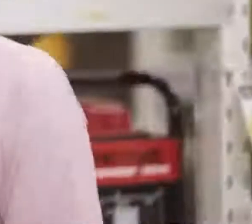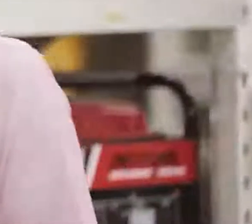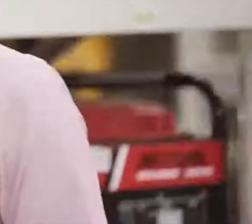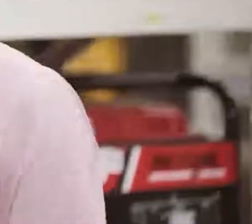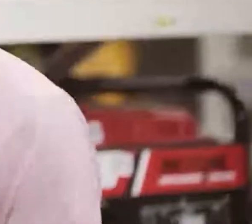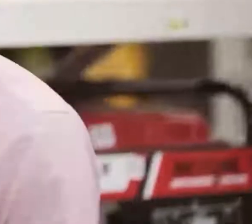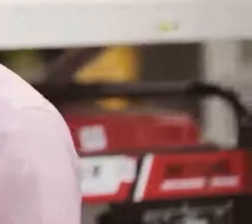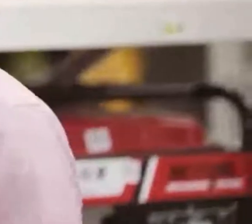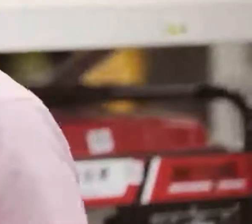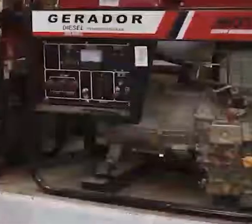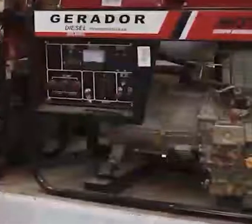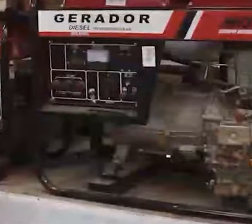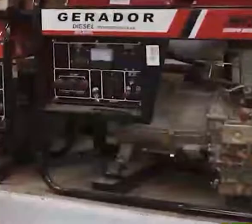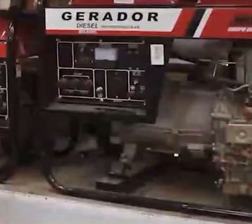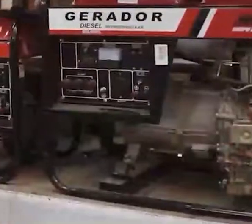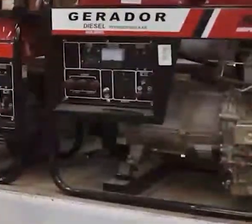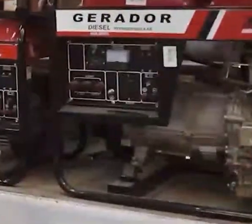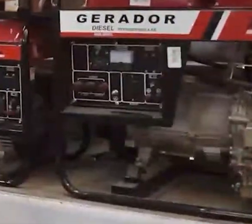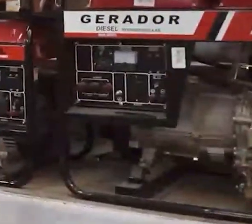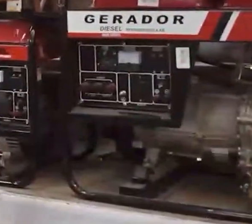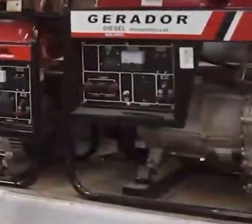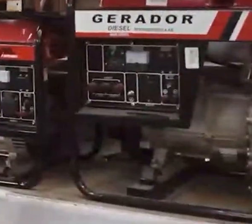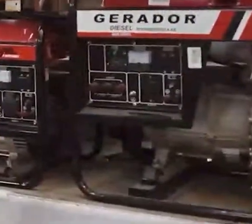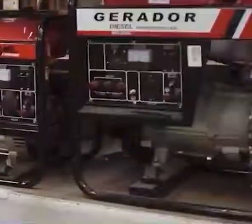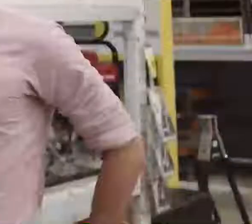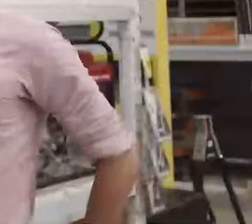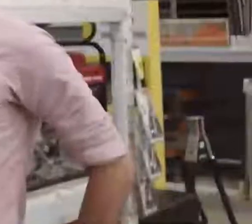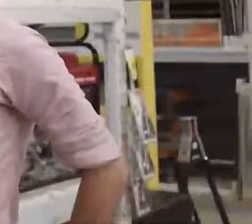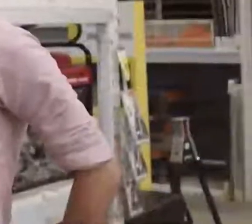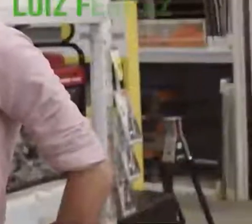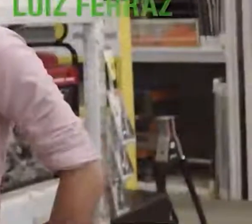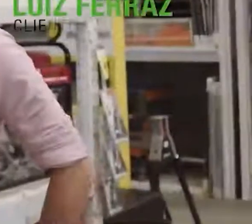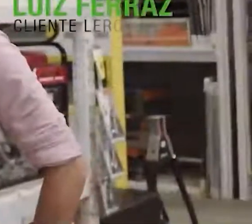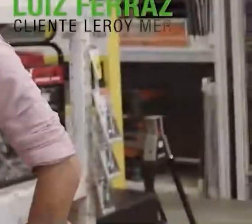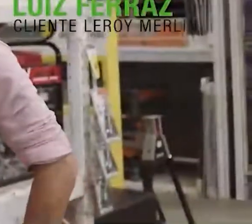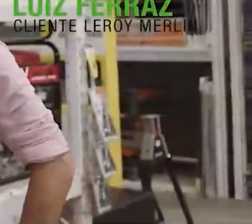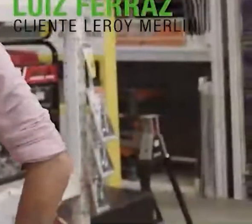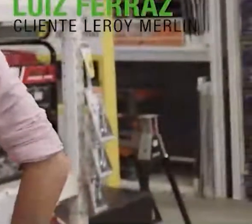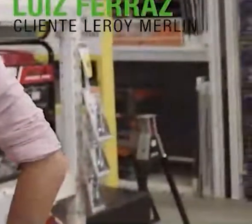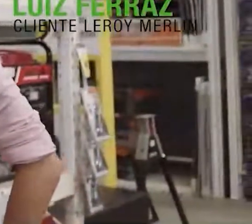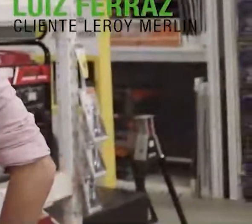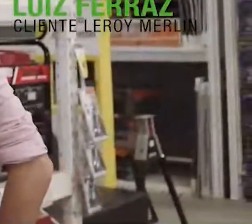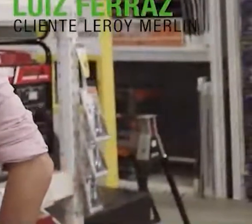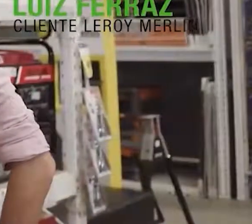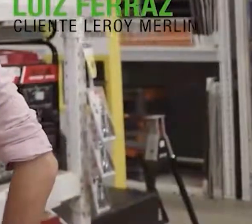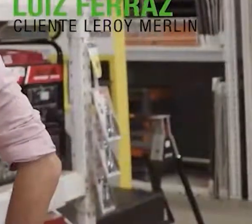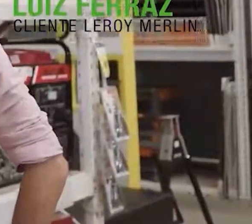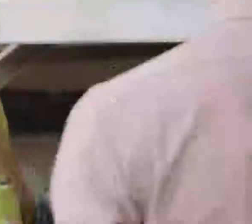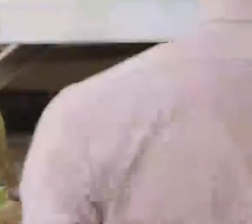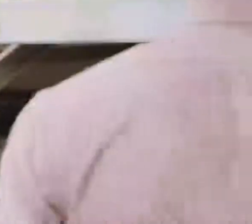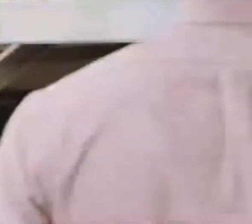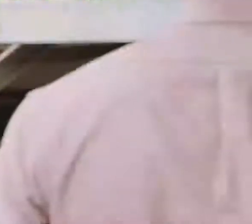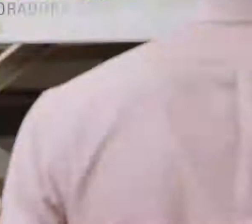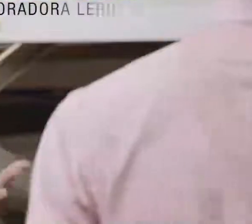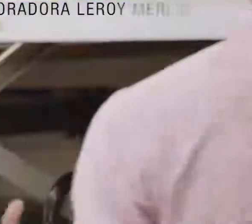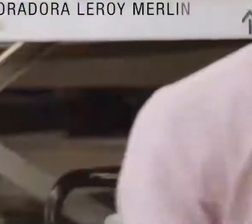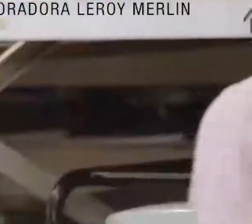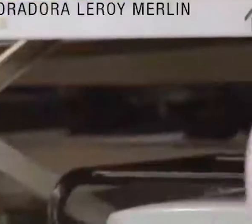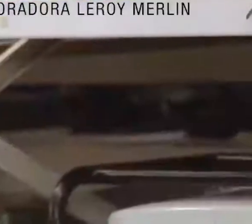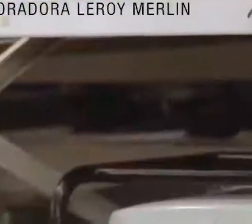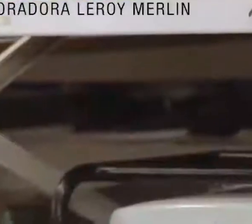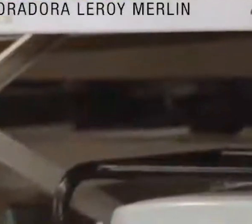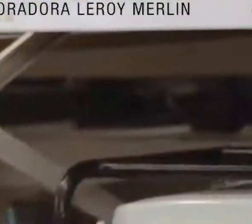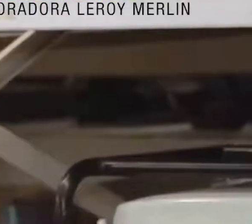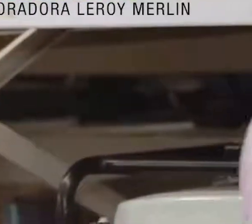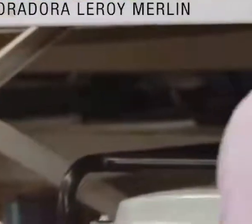Oi, tudo bom? Você pode me ajudar? Oi, claro, posso sim. Qual a sua dúvida? Eu estou procurando um gerador, só que eu não tenho a mínima ideia sobre os modelos. Bom, você já deve saber,